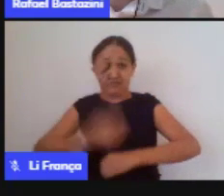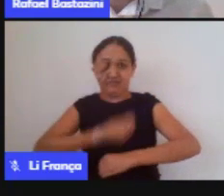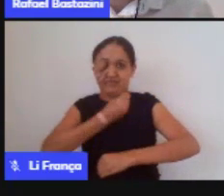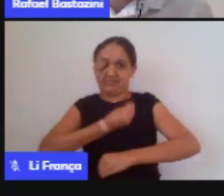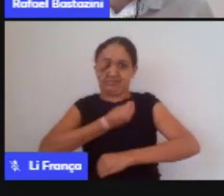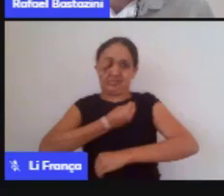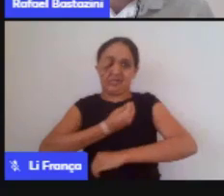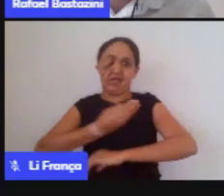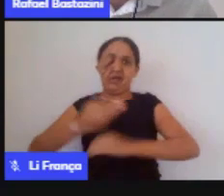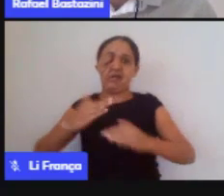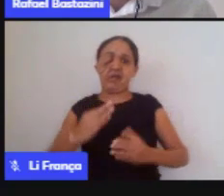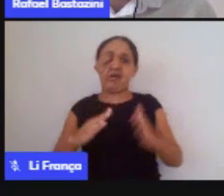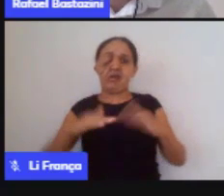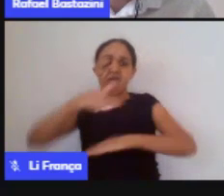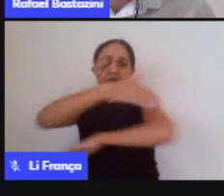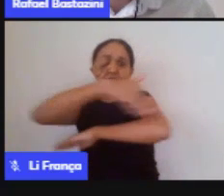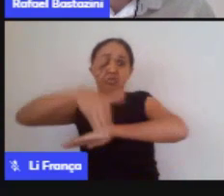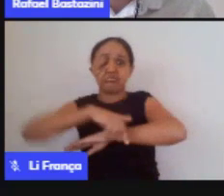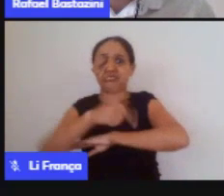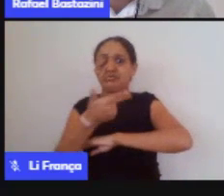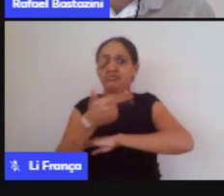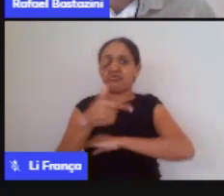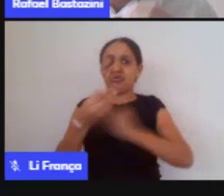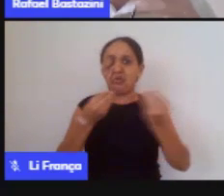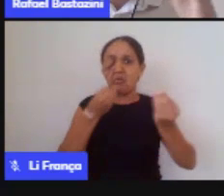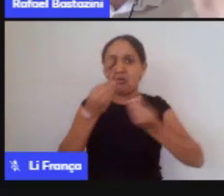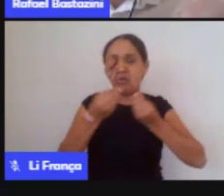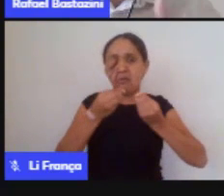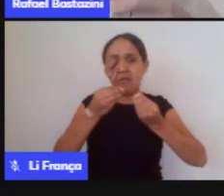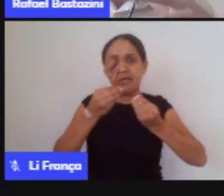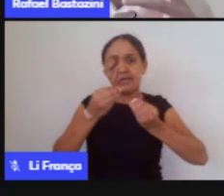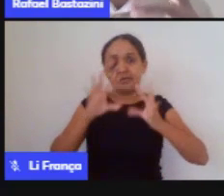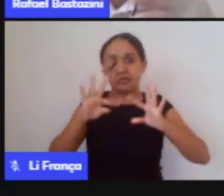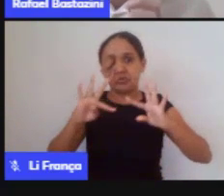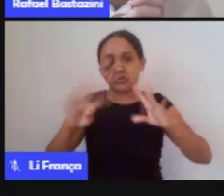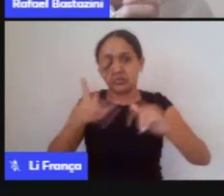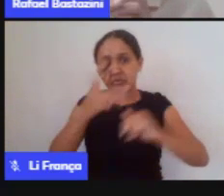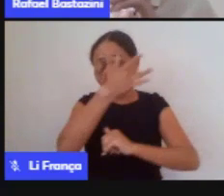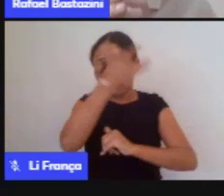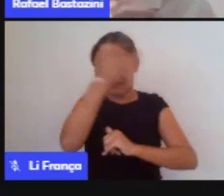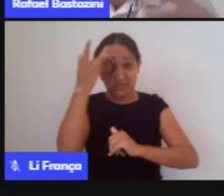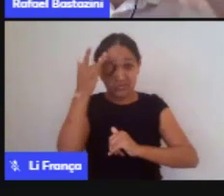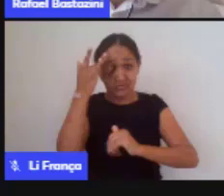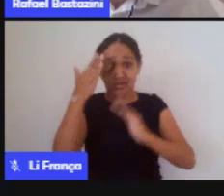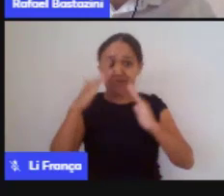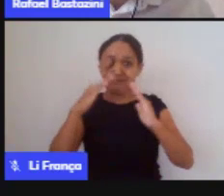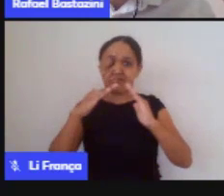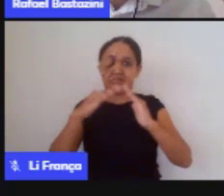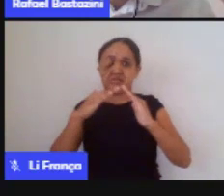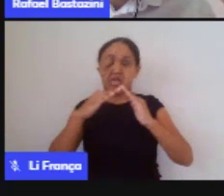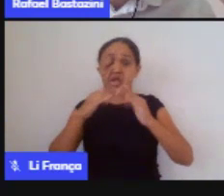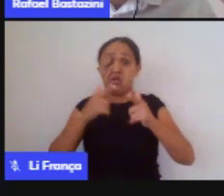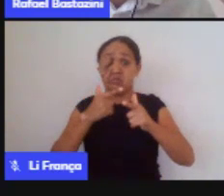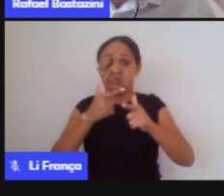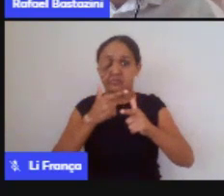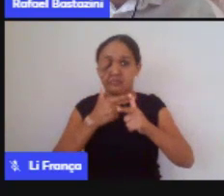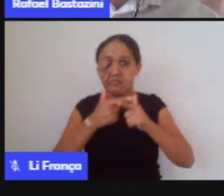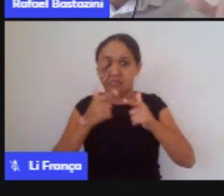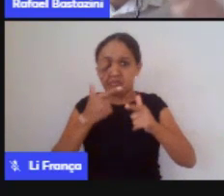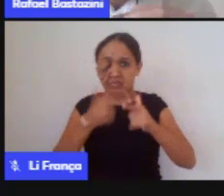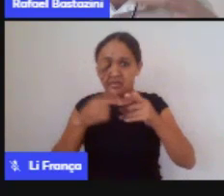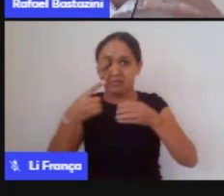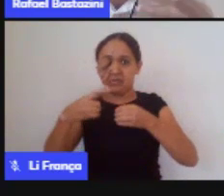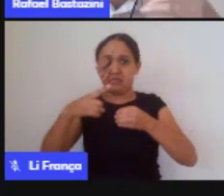planejamento que desse conta de absorver toda essa população. Então, os problemas urbanos começaram a